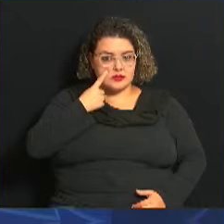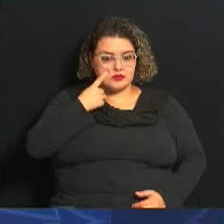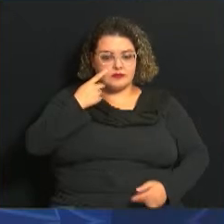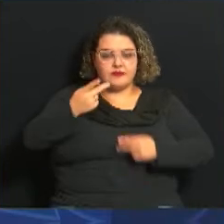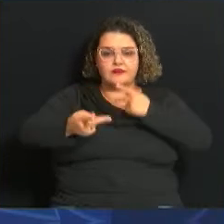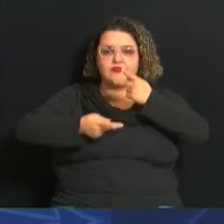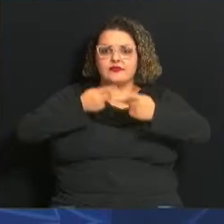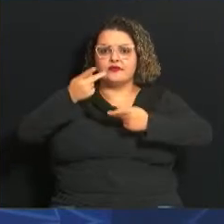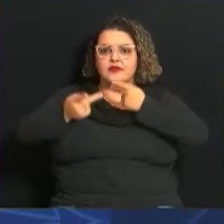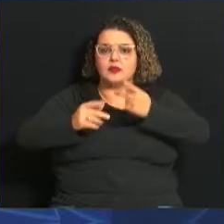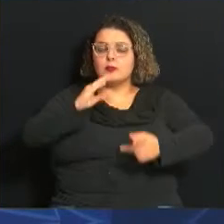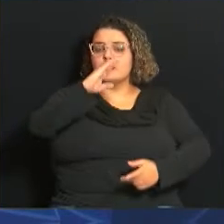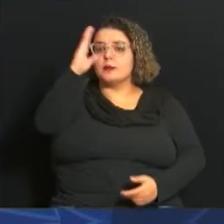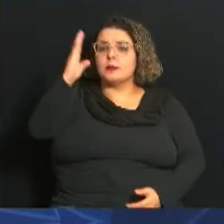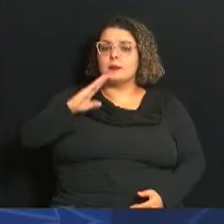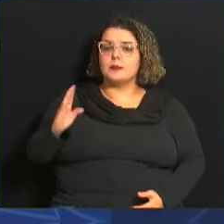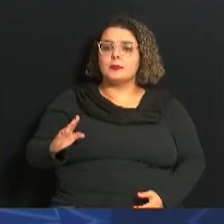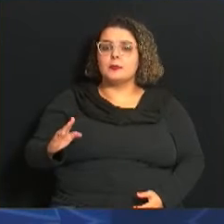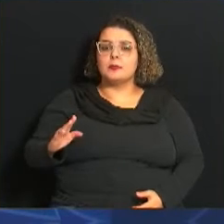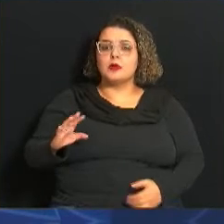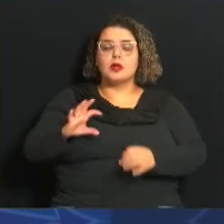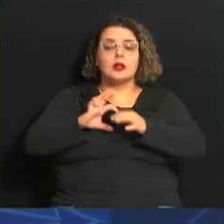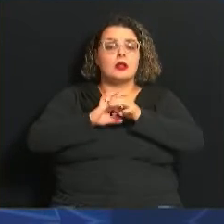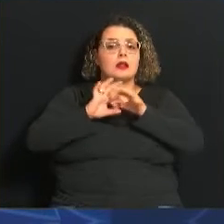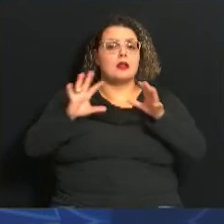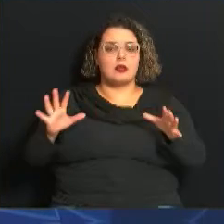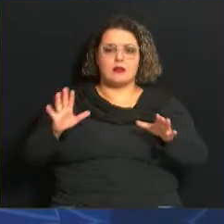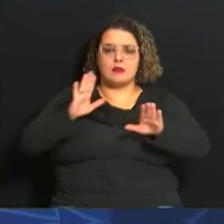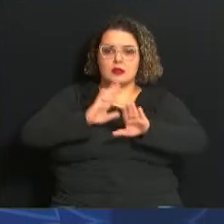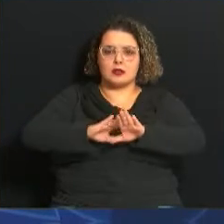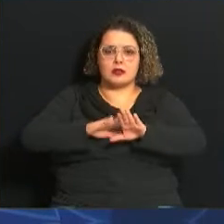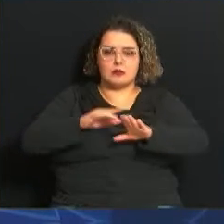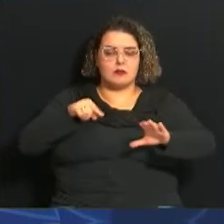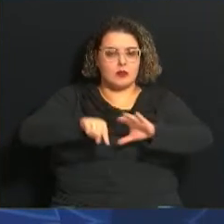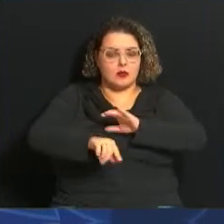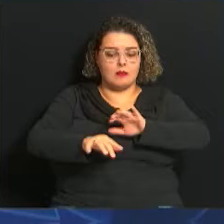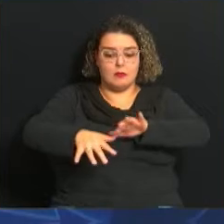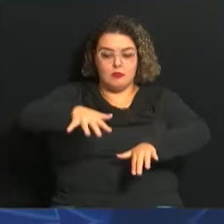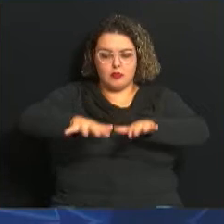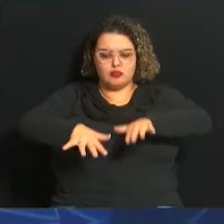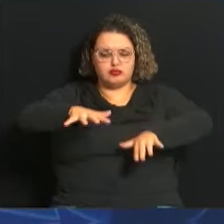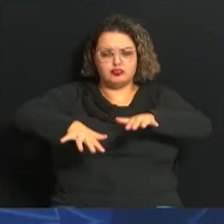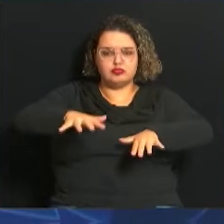o Brasil ser um país livre da ação intensa de terremotos.